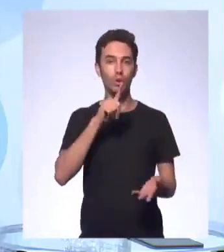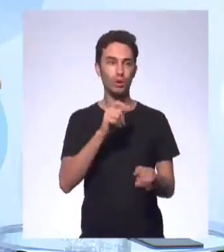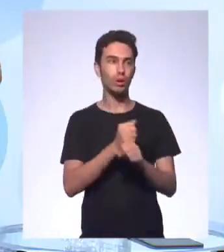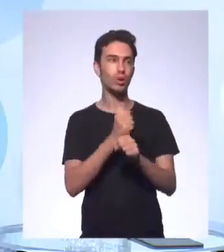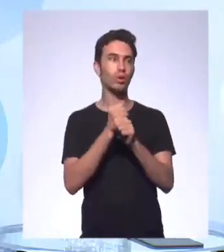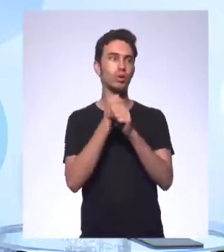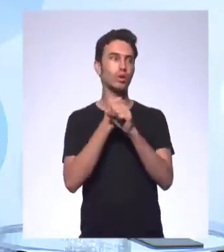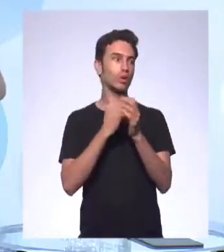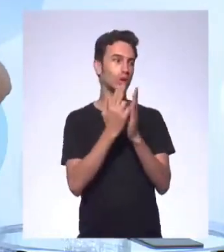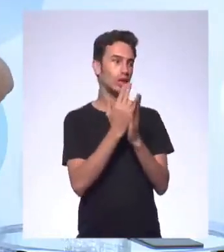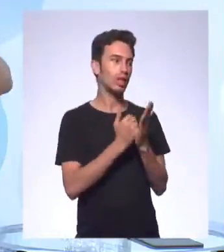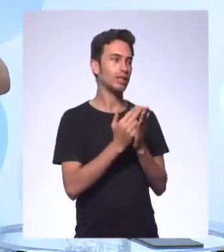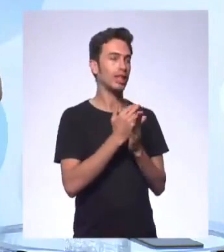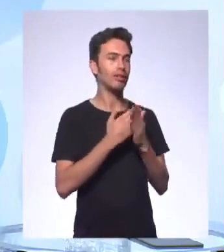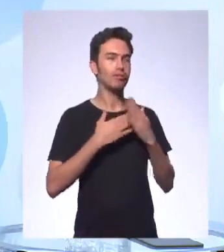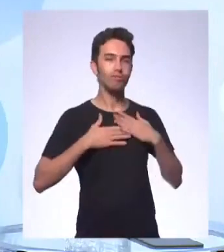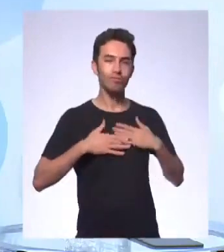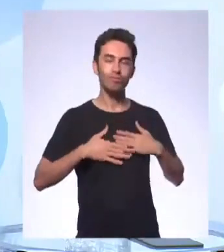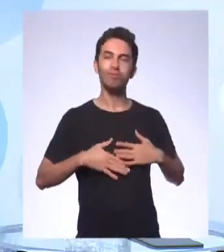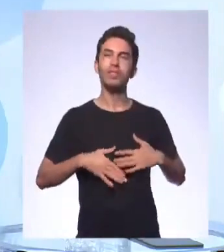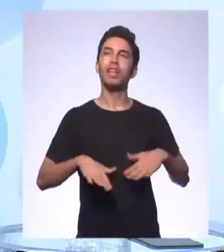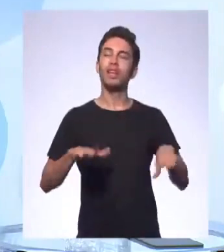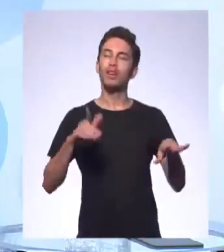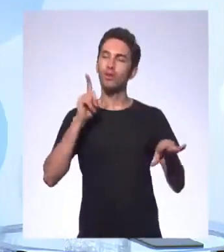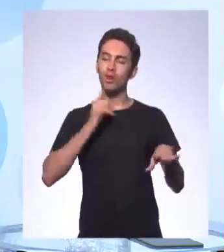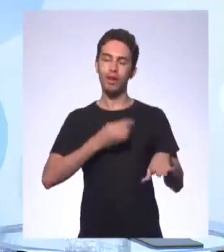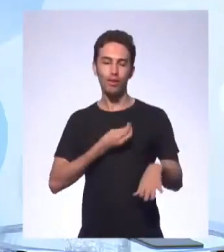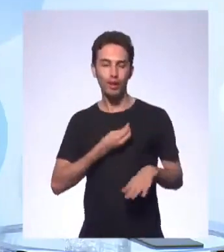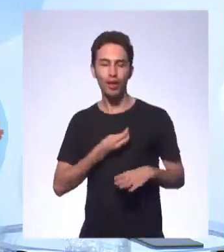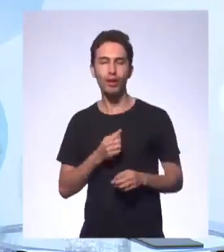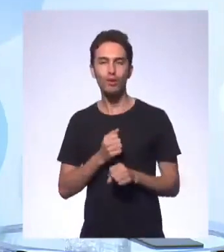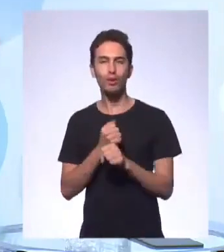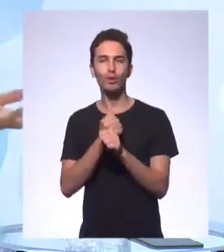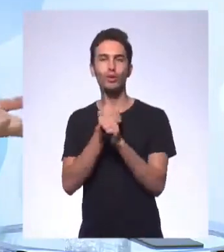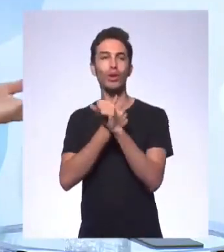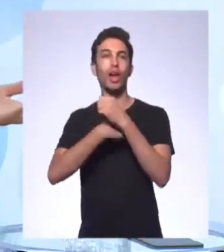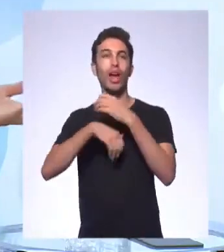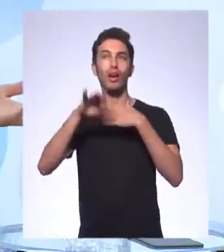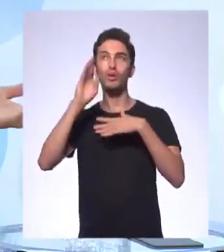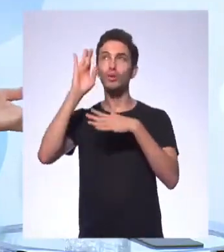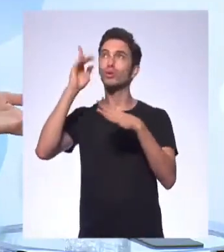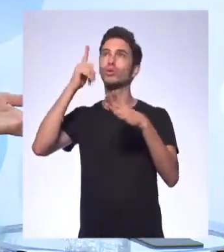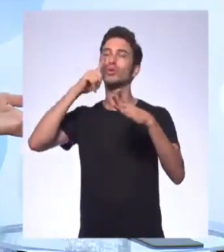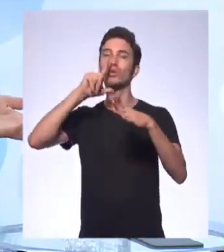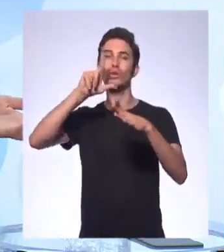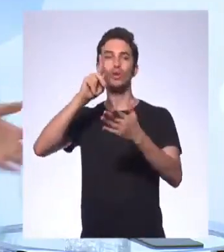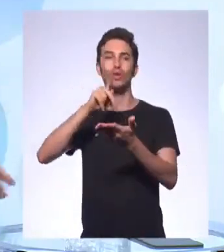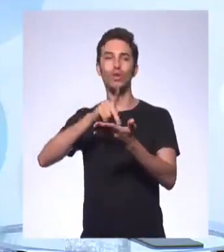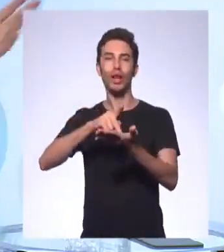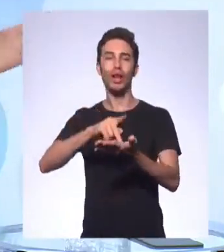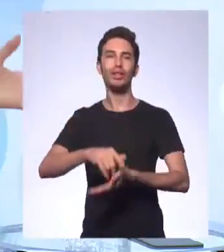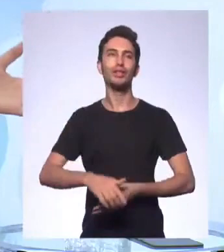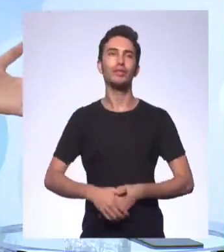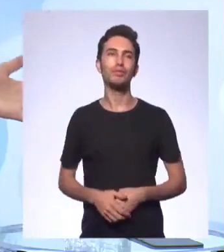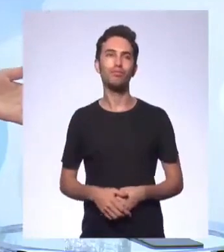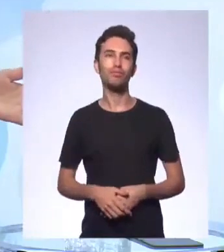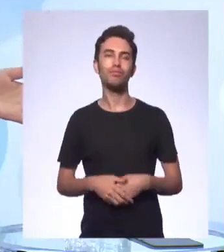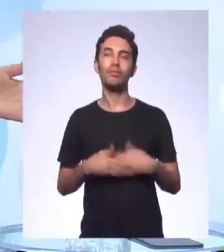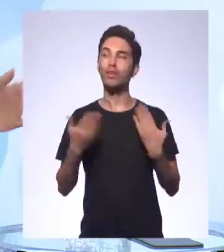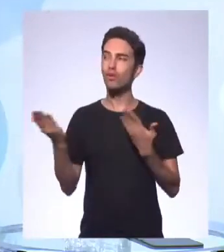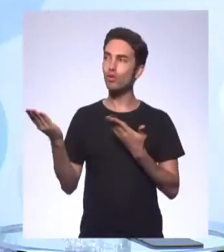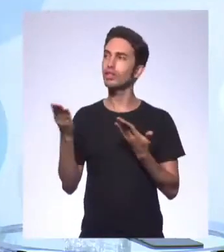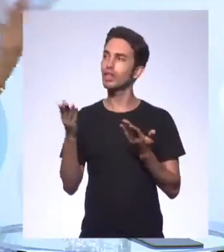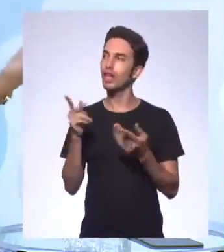eu desenho, com calma, vou construindo a minha vida, esse sonho se transforma em realidade, né, prof. Luanda? Você que